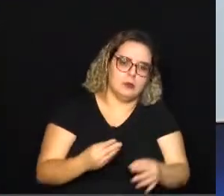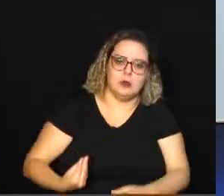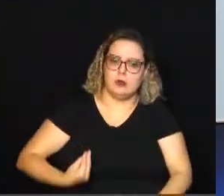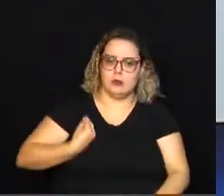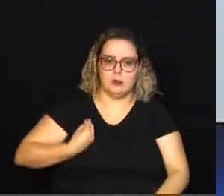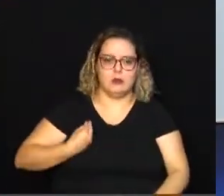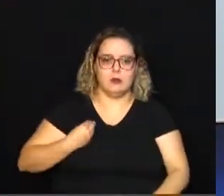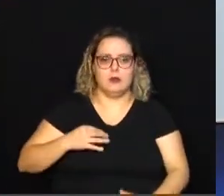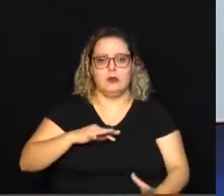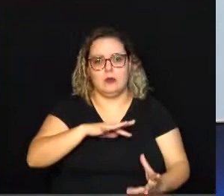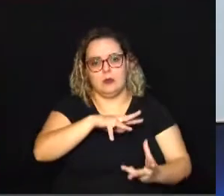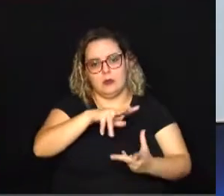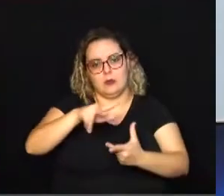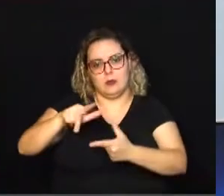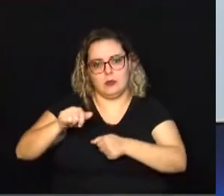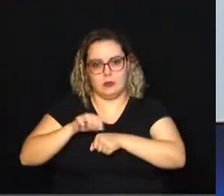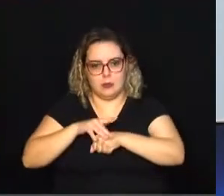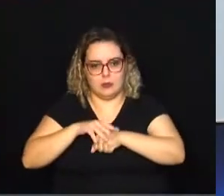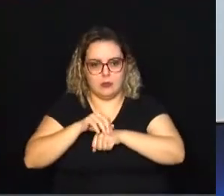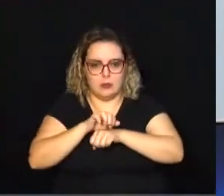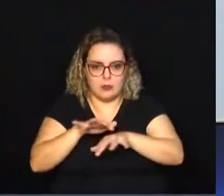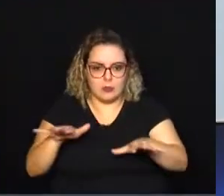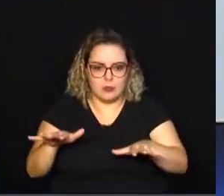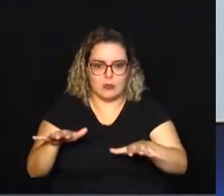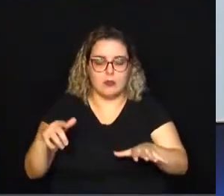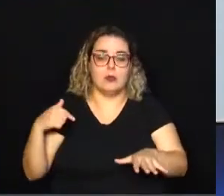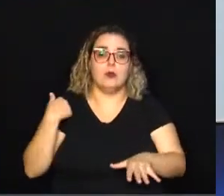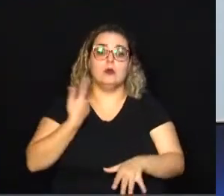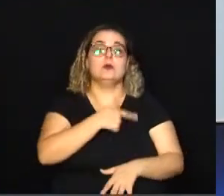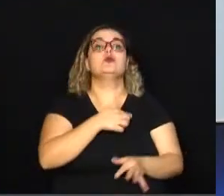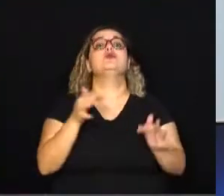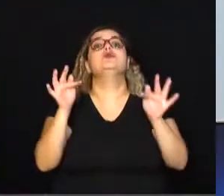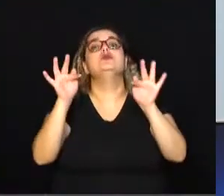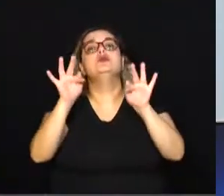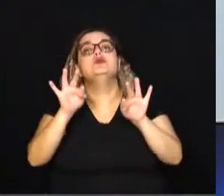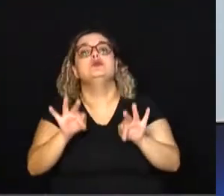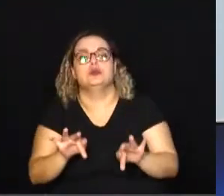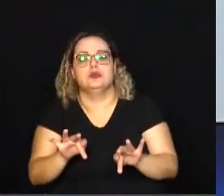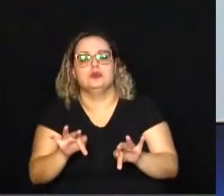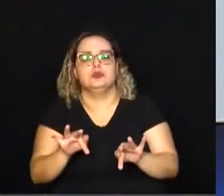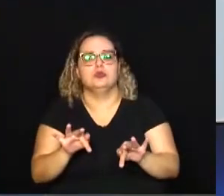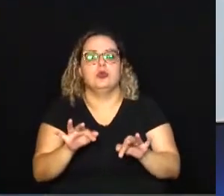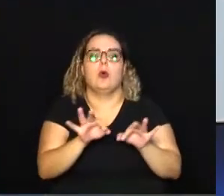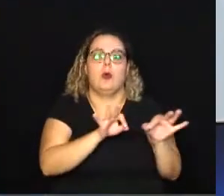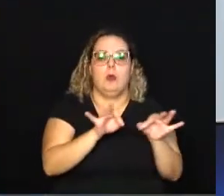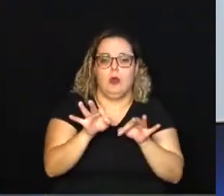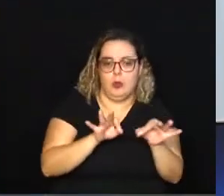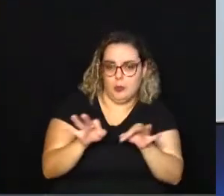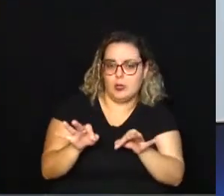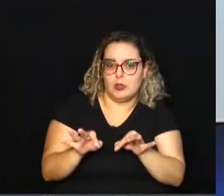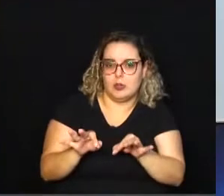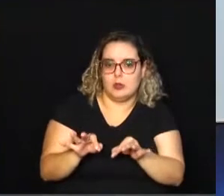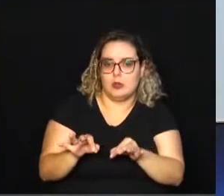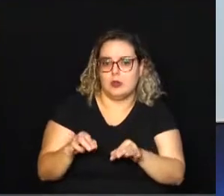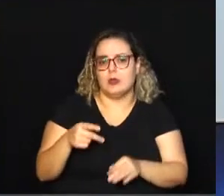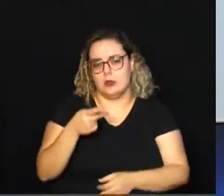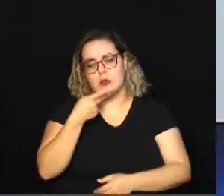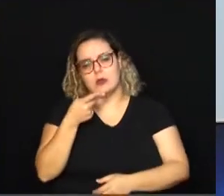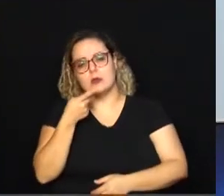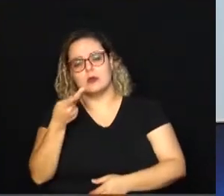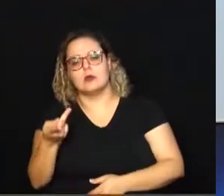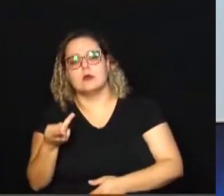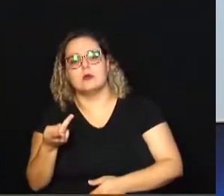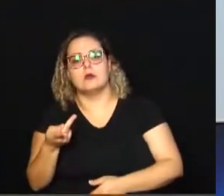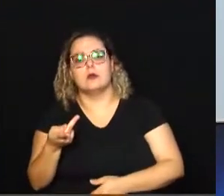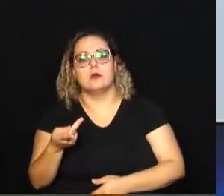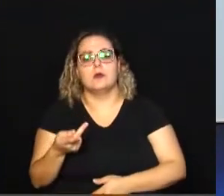então é melhor cancelar mesmo. A gente já está chegando ao fim aqui do Questão de Ordem, mas eu quero abordar um assunto com vocês que também envolve, né?